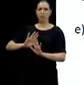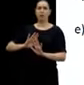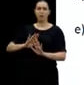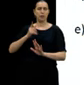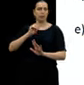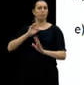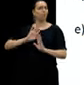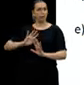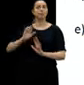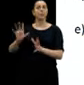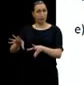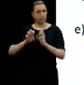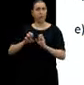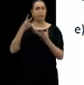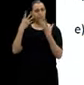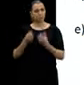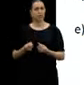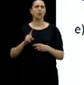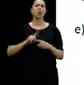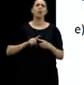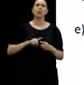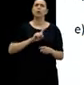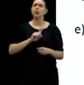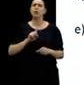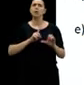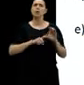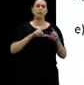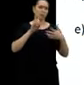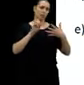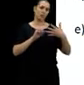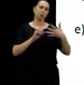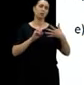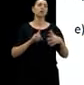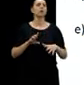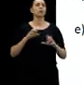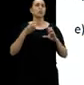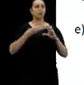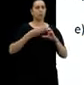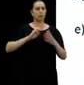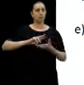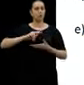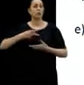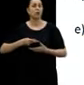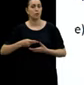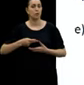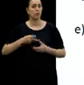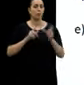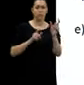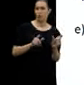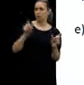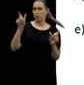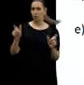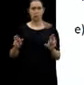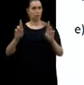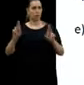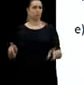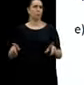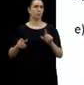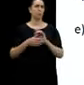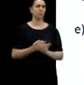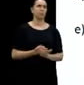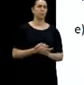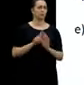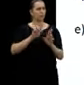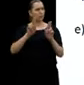essas células. Por que não é a letra D? Células transplantadas entre diferentes